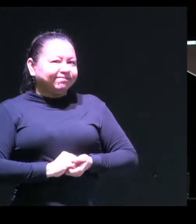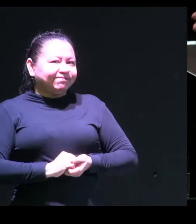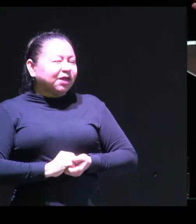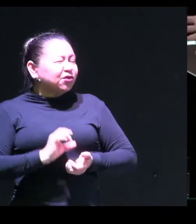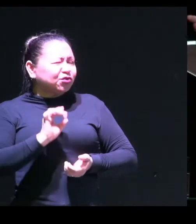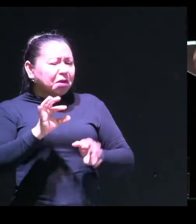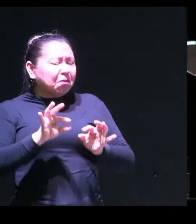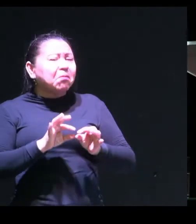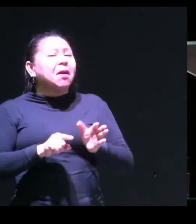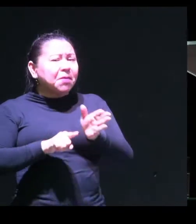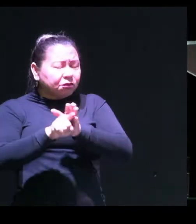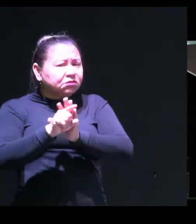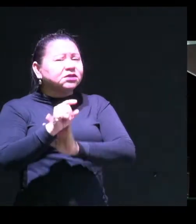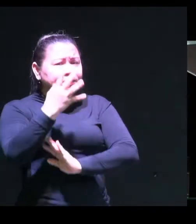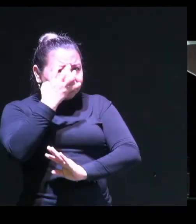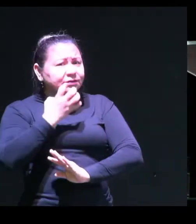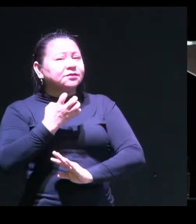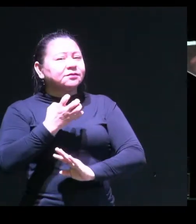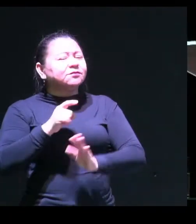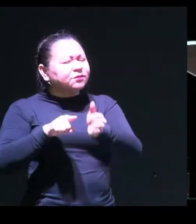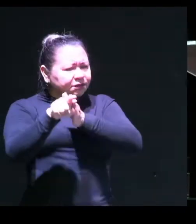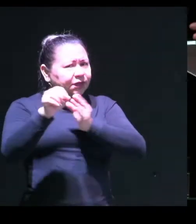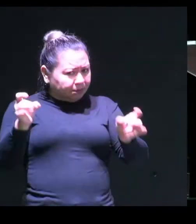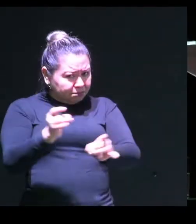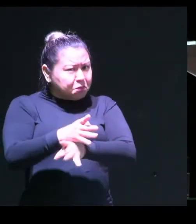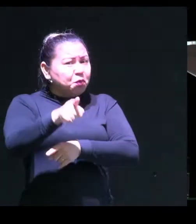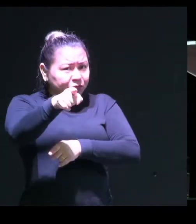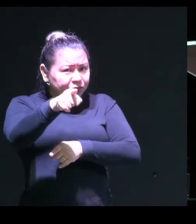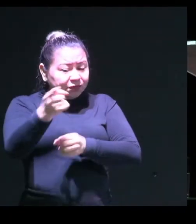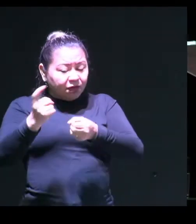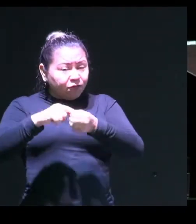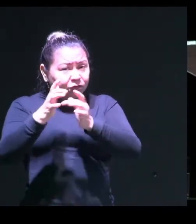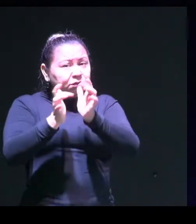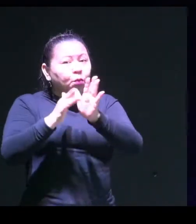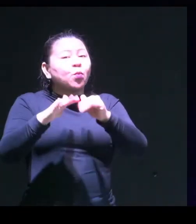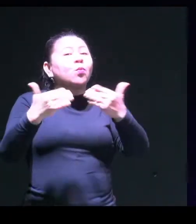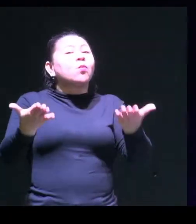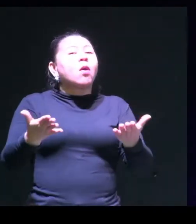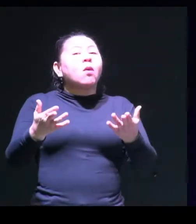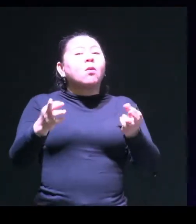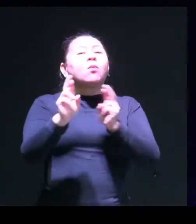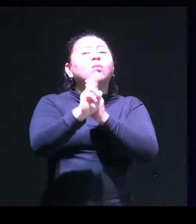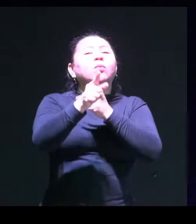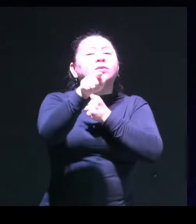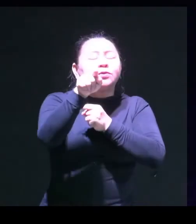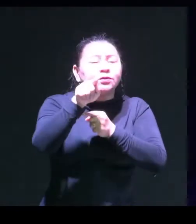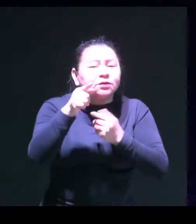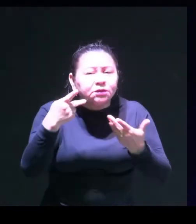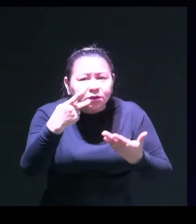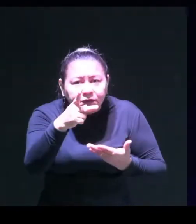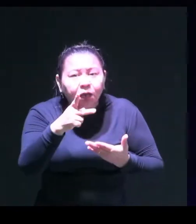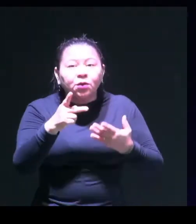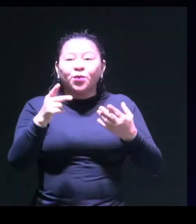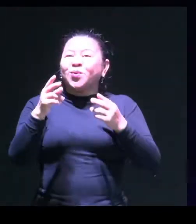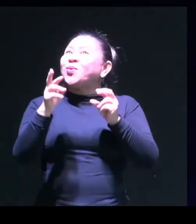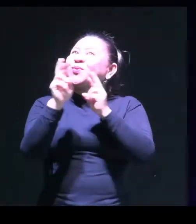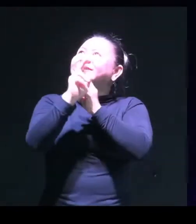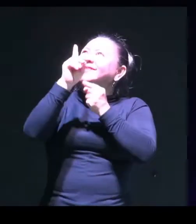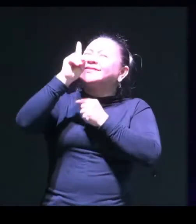Isso é uma pergunta séria, irmãos. Você está preparado? Qual é o relacionamento que você tem com